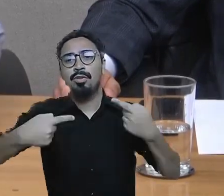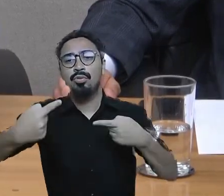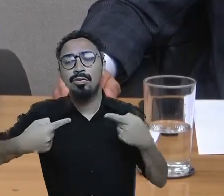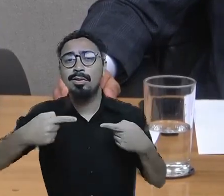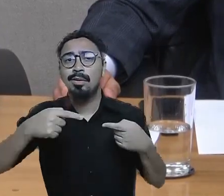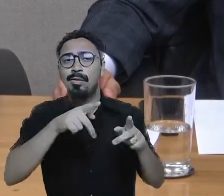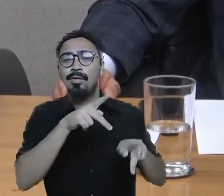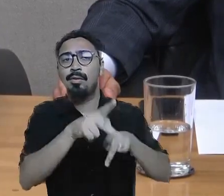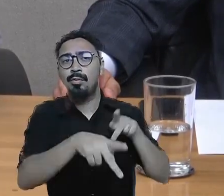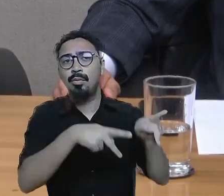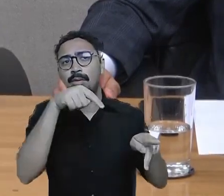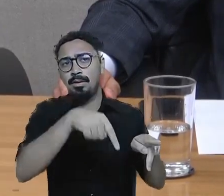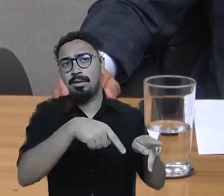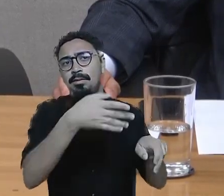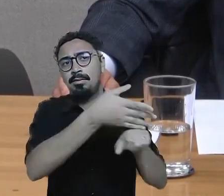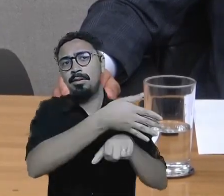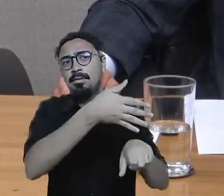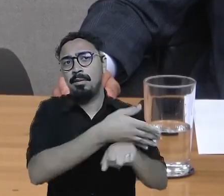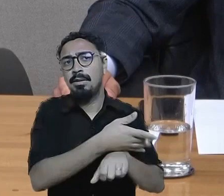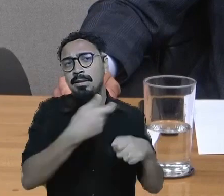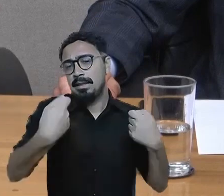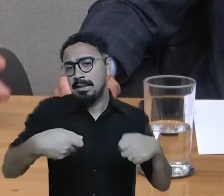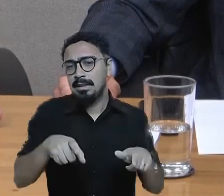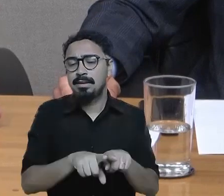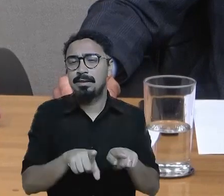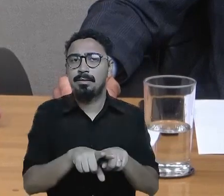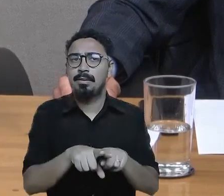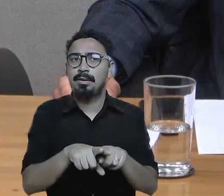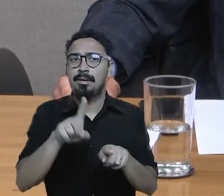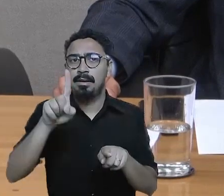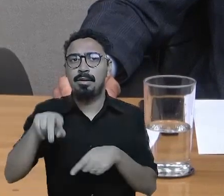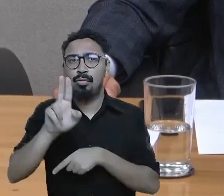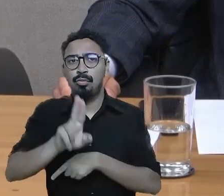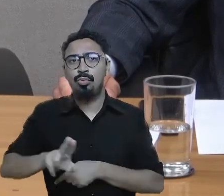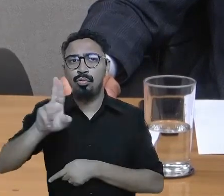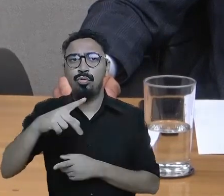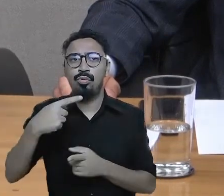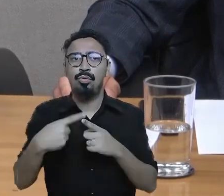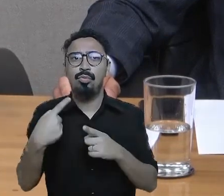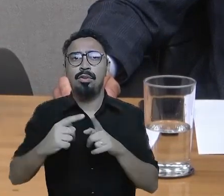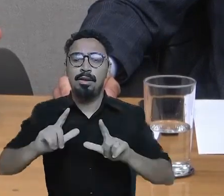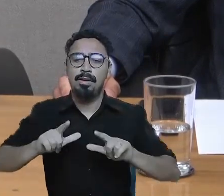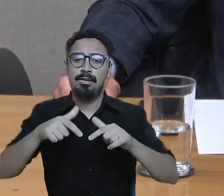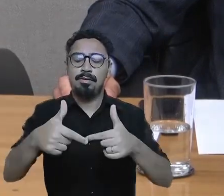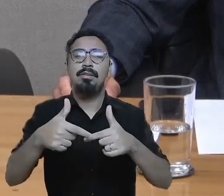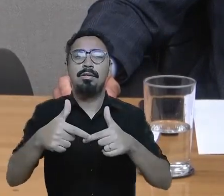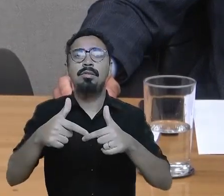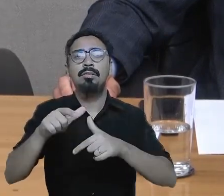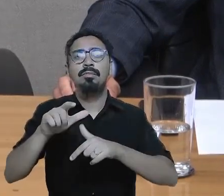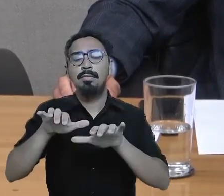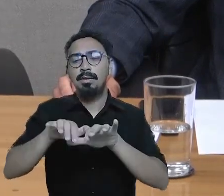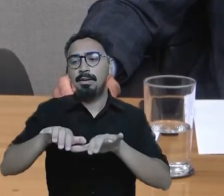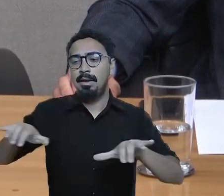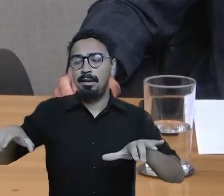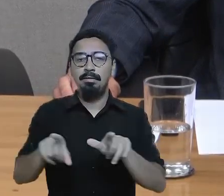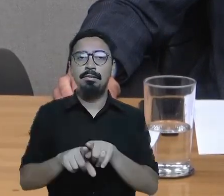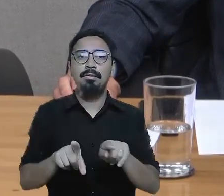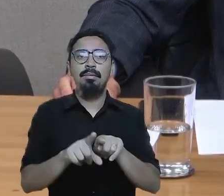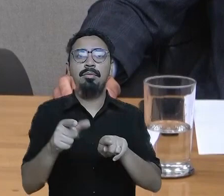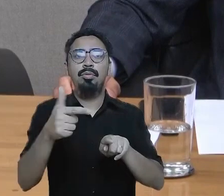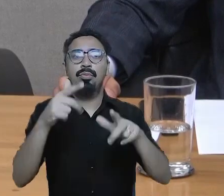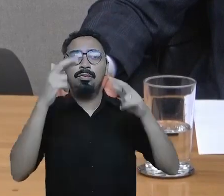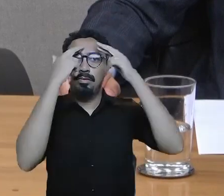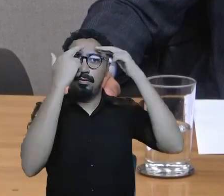pela Participação Popular necessária ele através de uma manobra porque ele vem de forma isolada não respeitar inclusive do meu ponto de vista né